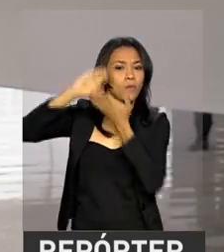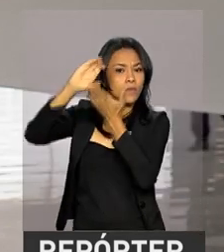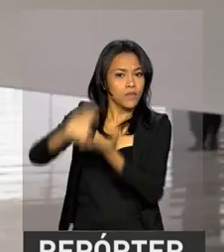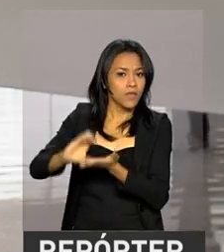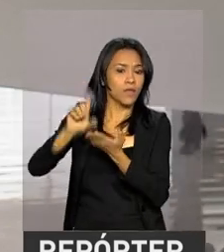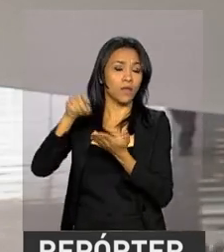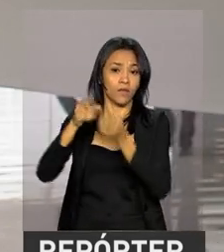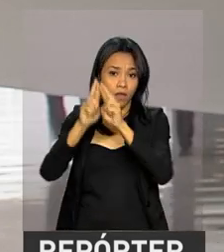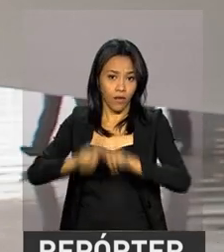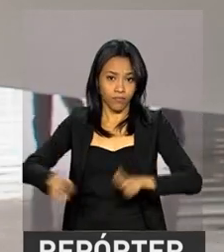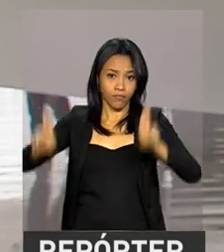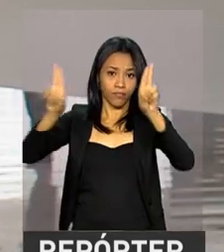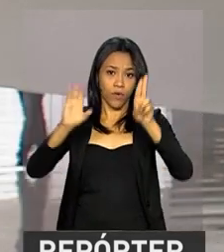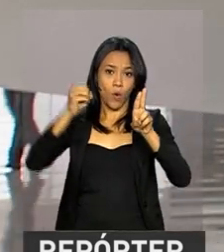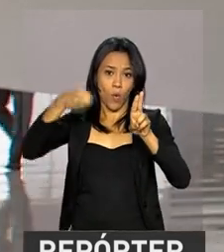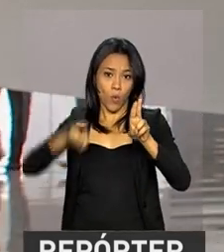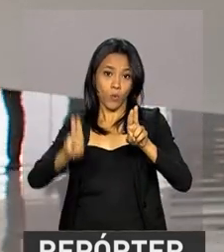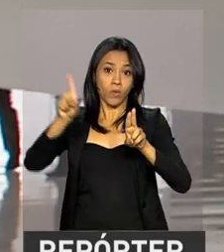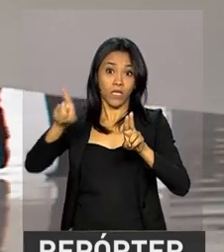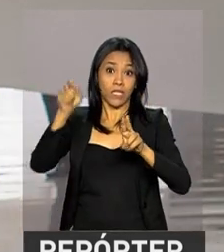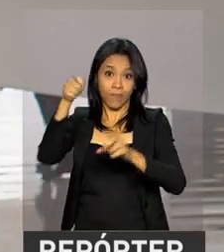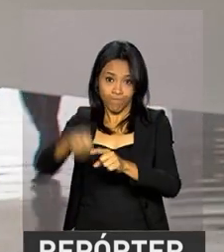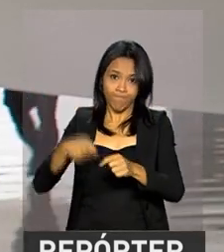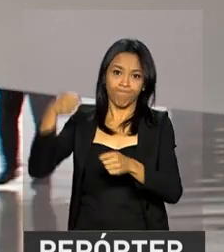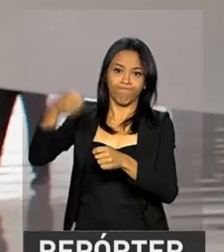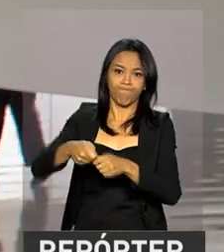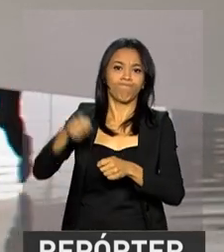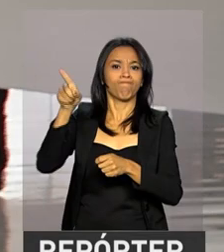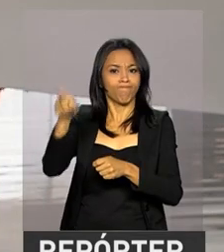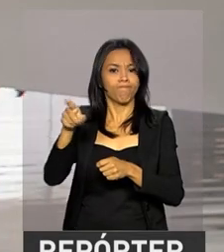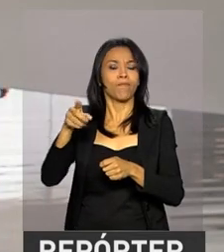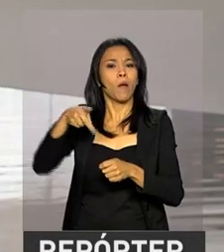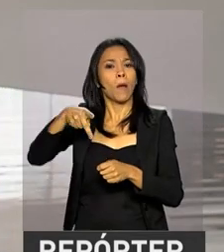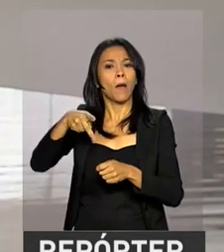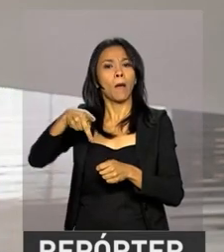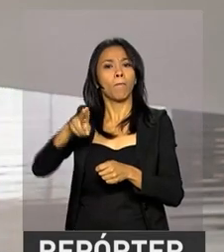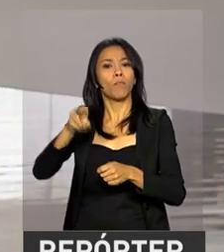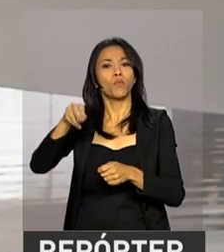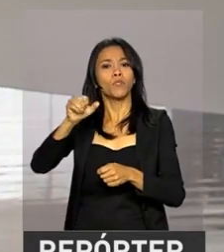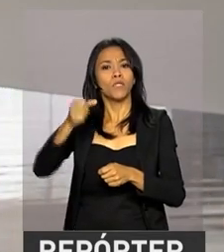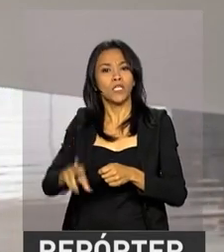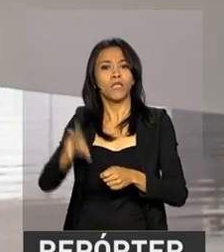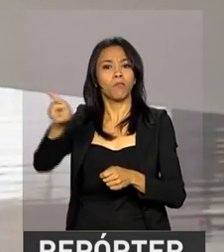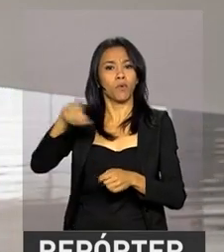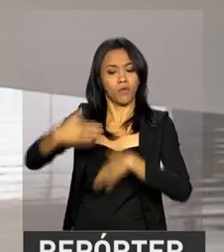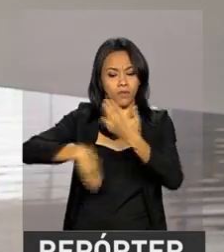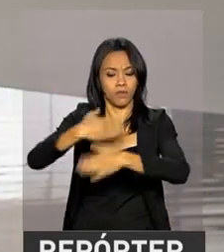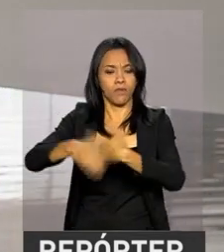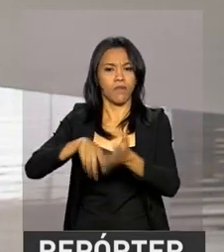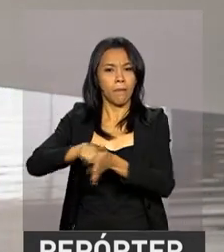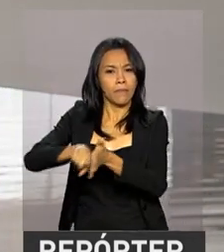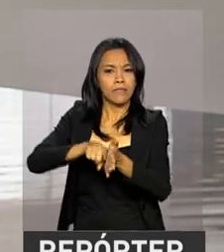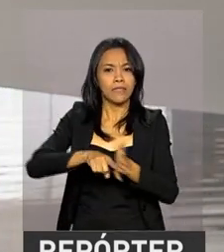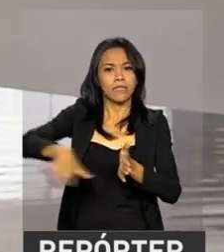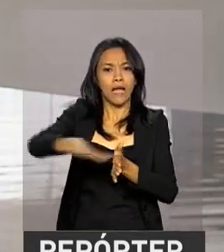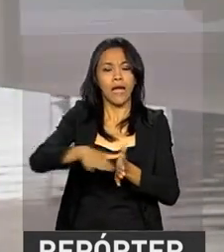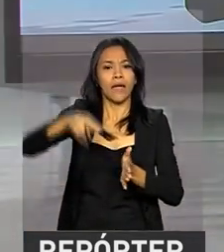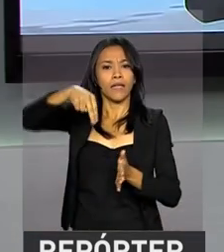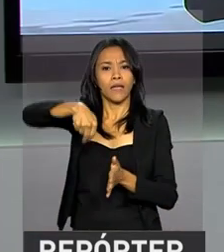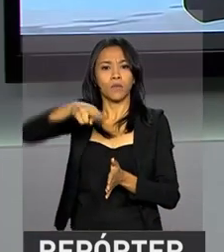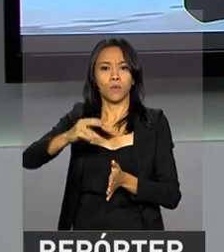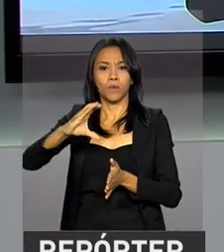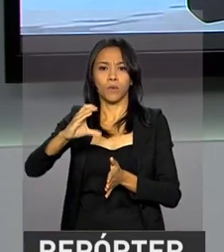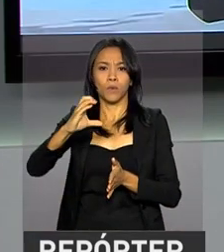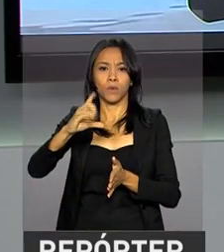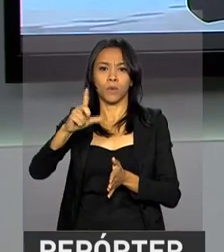Nações Unidas que aplica sanções à Coreia do Norte por desenvolver um programa nuclear militar. Eu volto com você no estúdio,